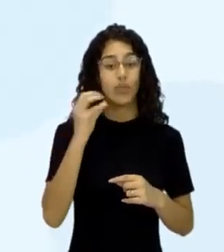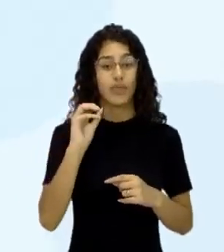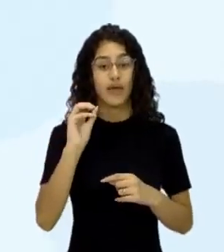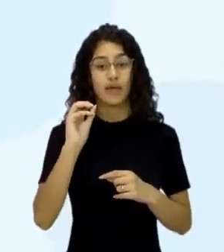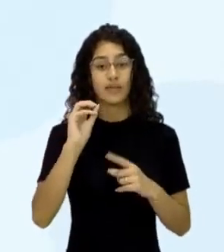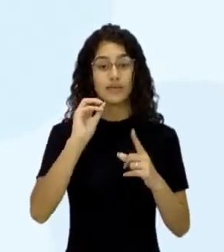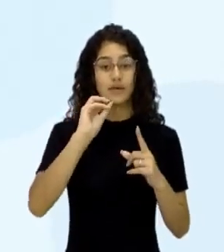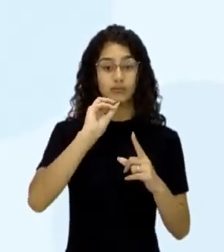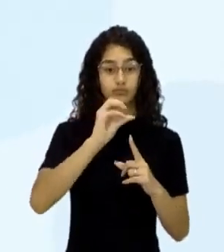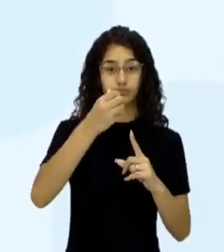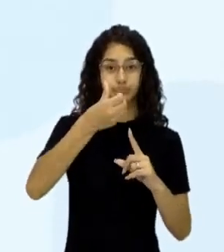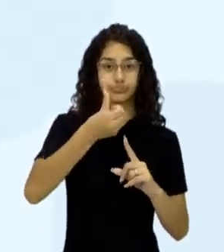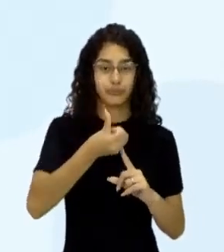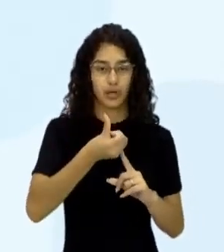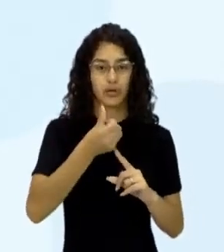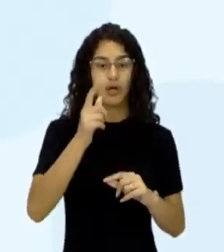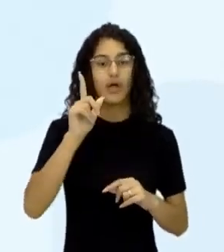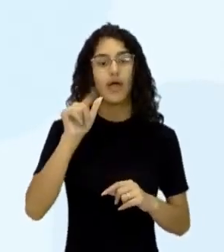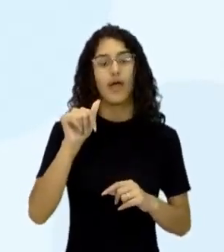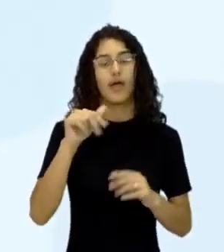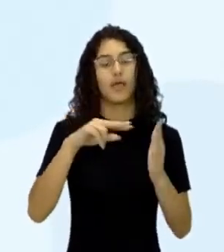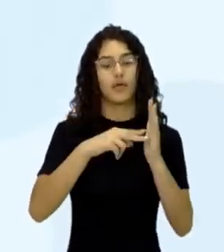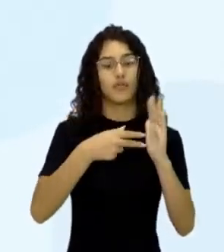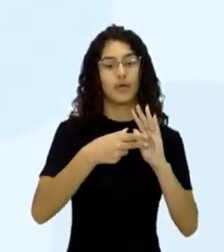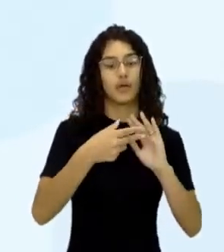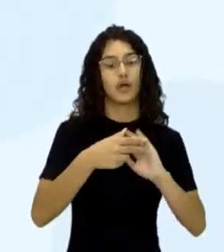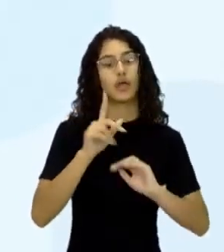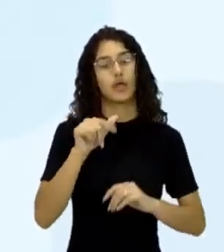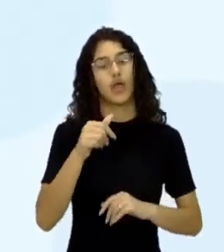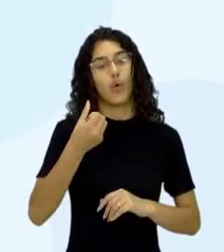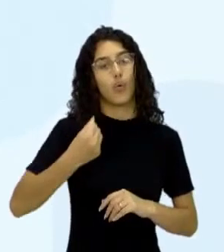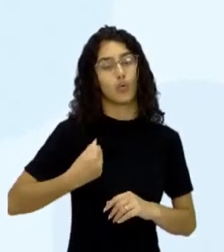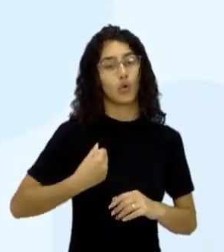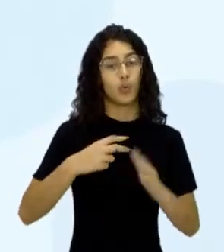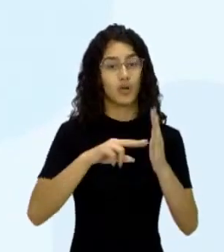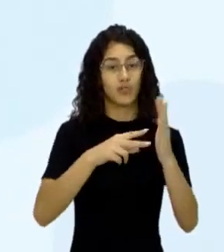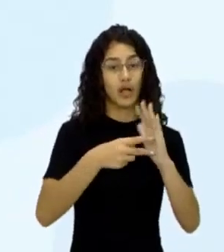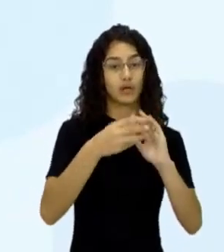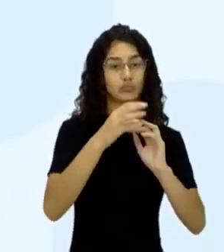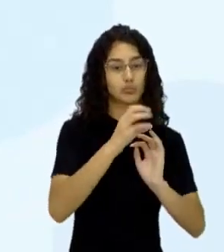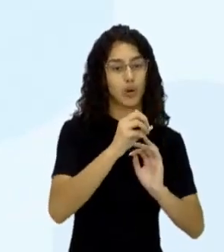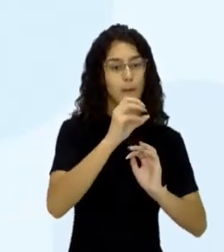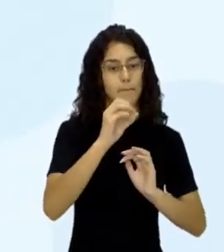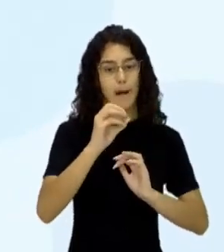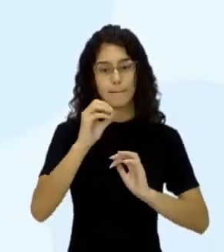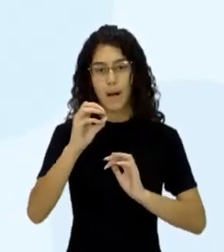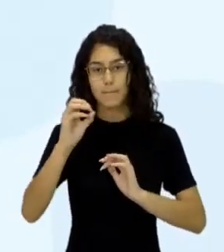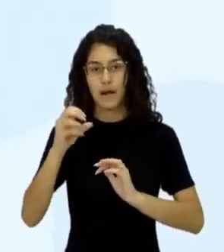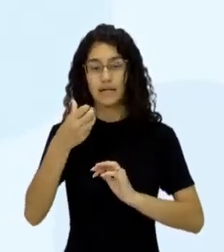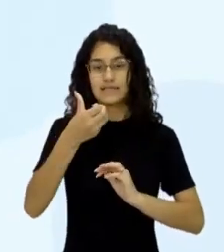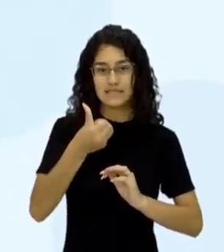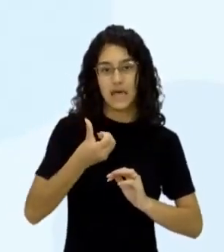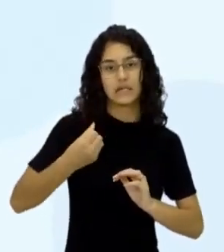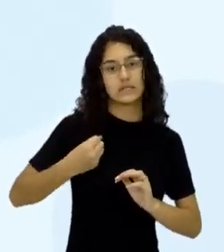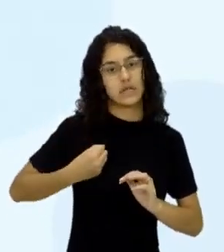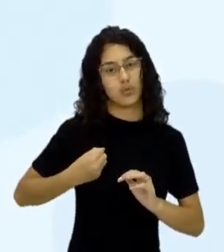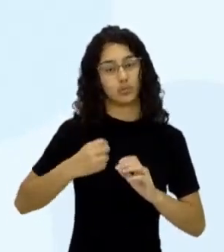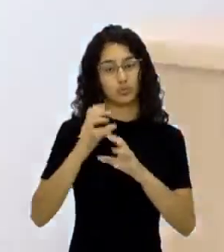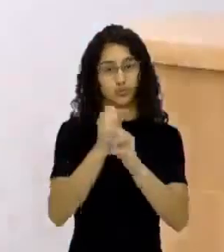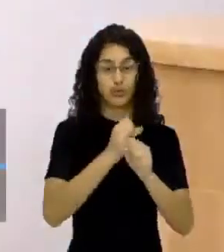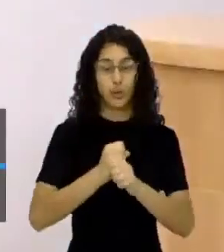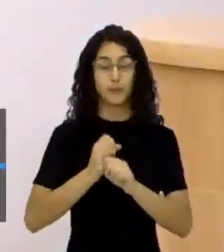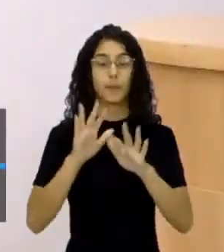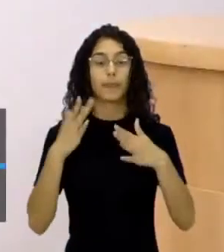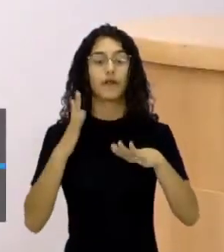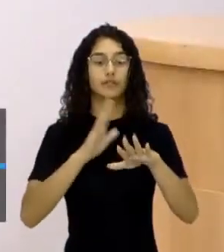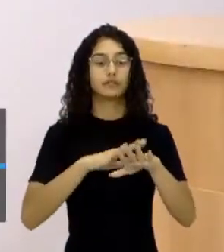sexta, que significa que é um número seguido de 6 zerinhos. Então, não precisa fazer conta, né? Então, o que a gente faz? Vai lá na